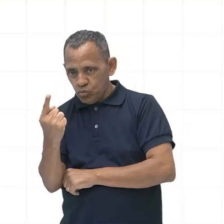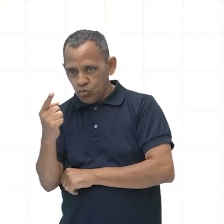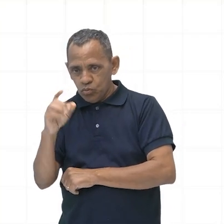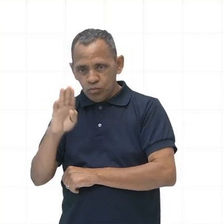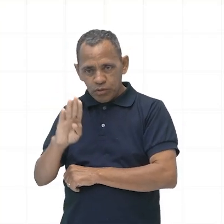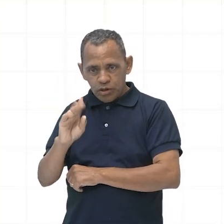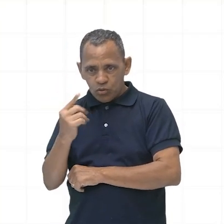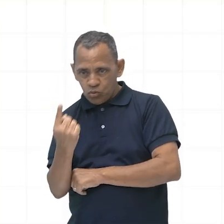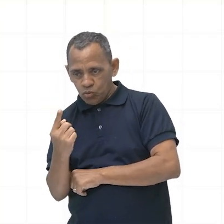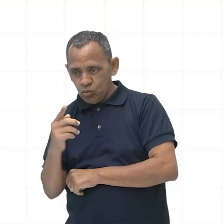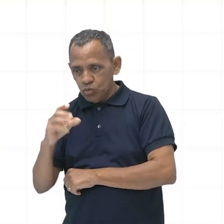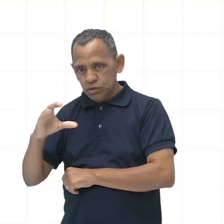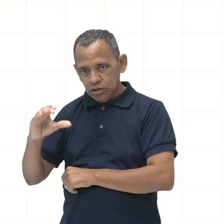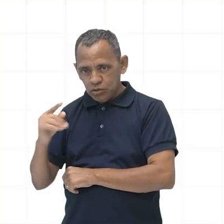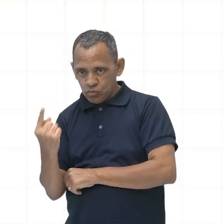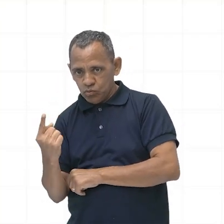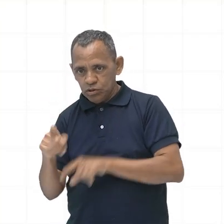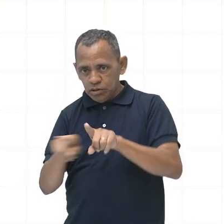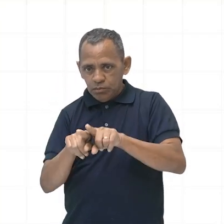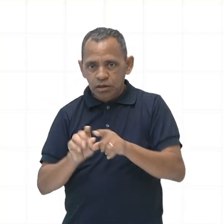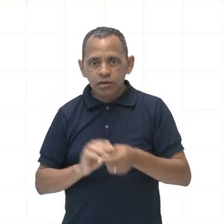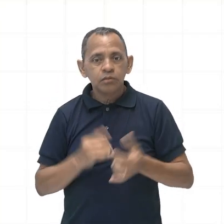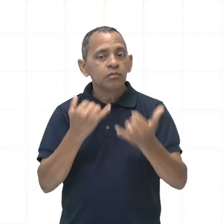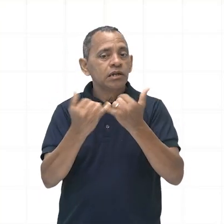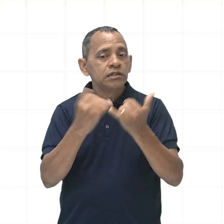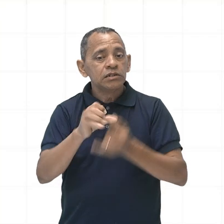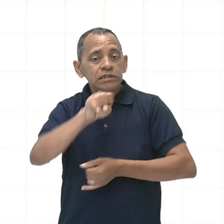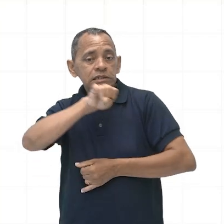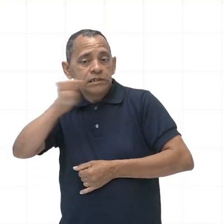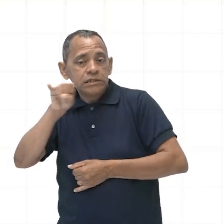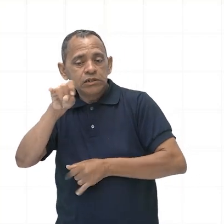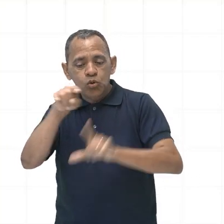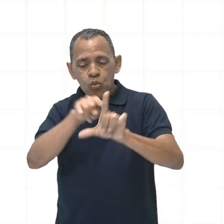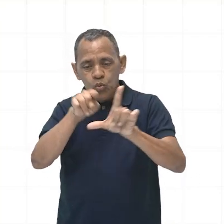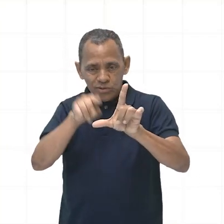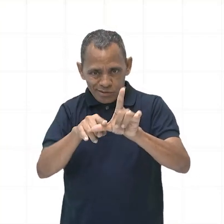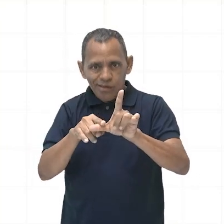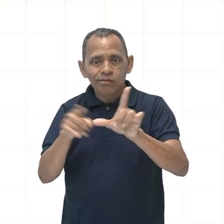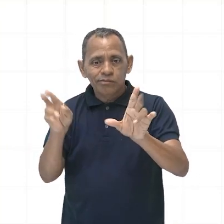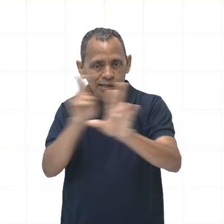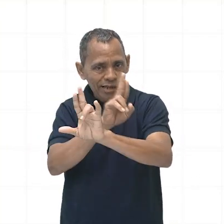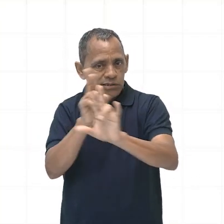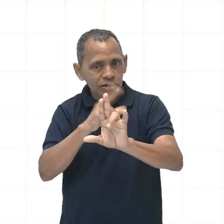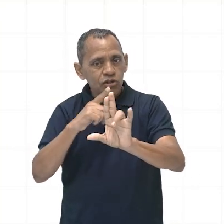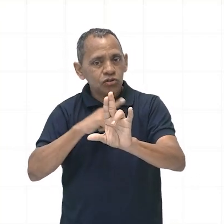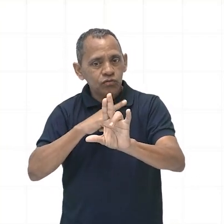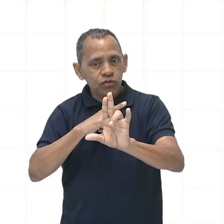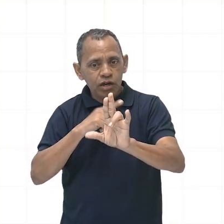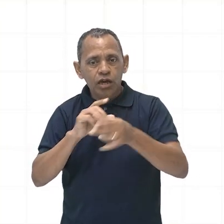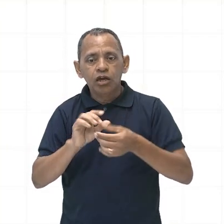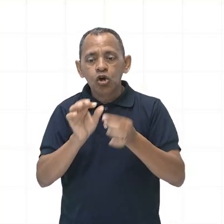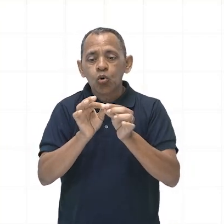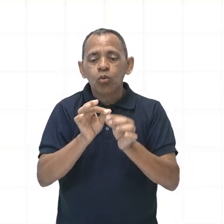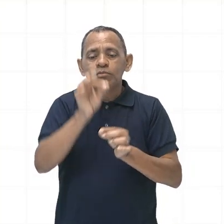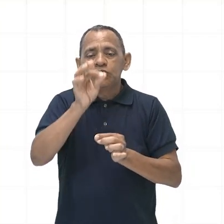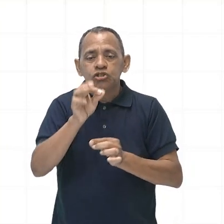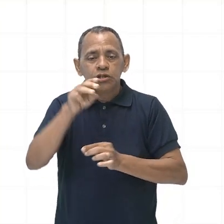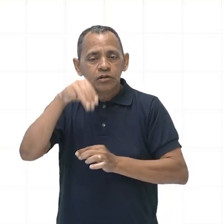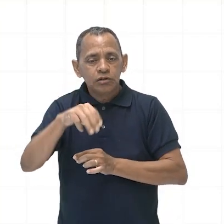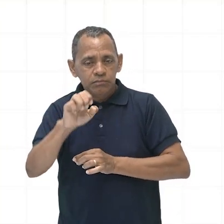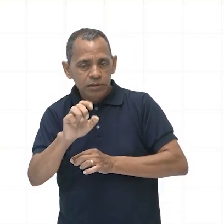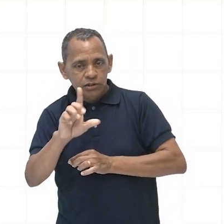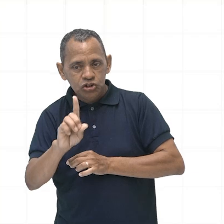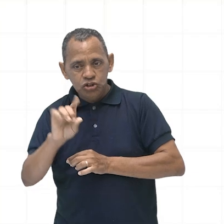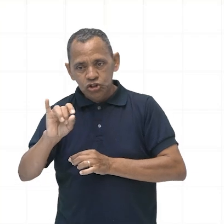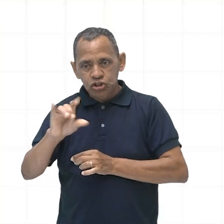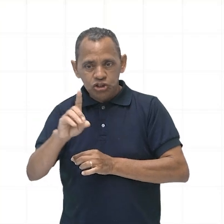eles são semelhantes se e somente se os ângulos correspondentes forem congruentes. Toda vez que vocês verem essa